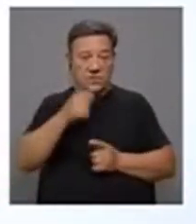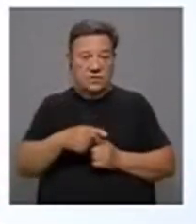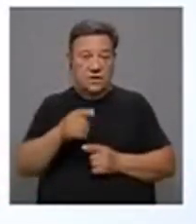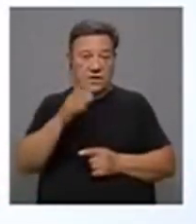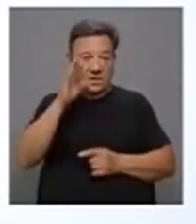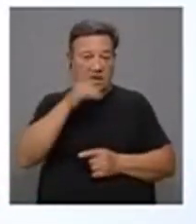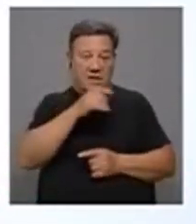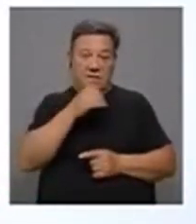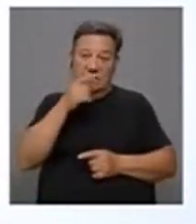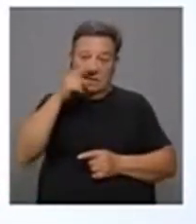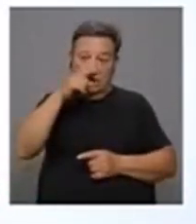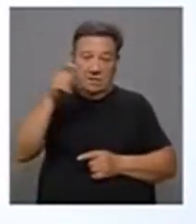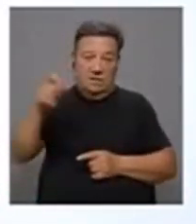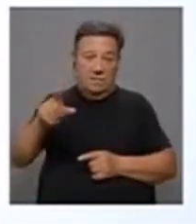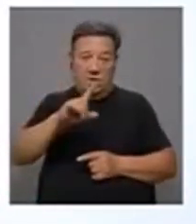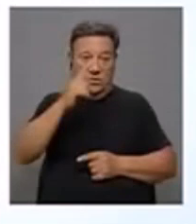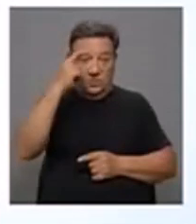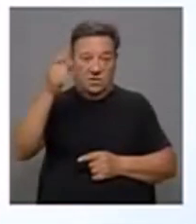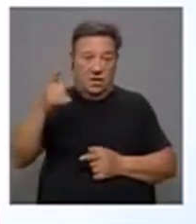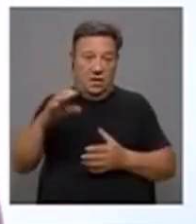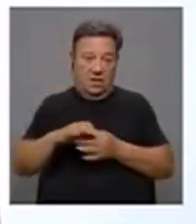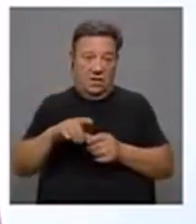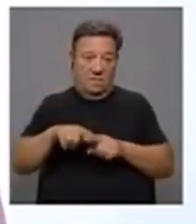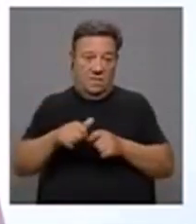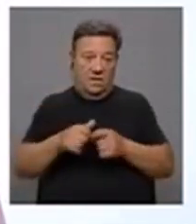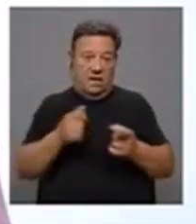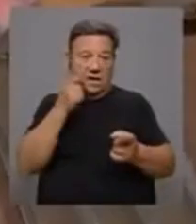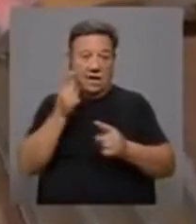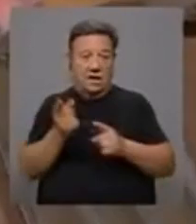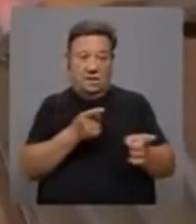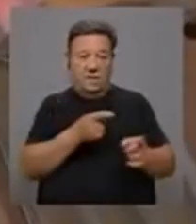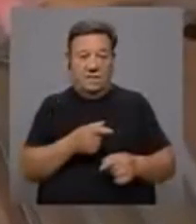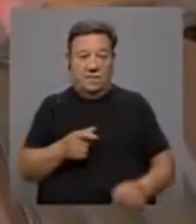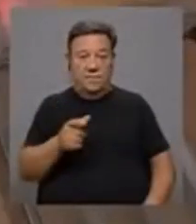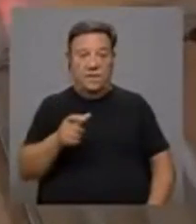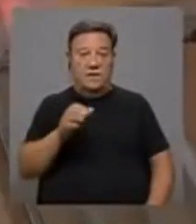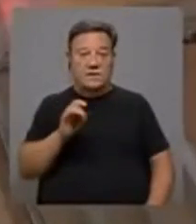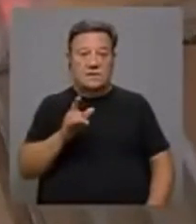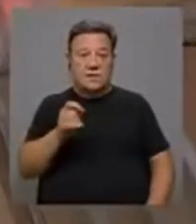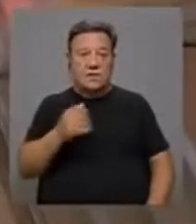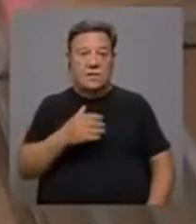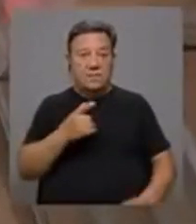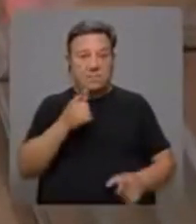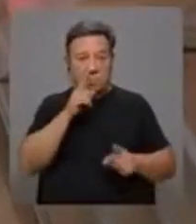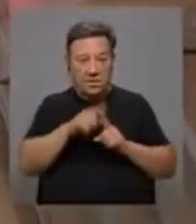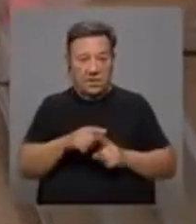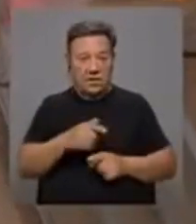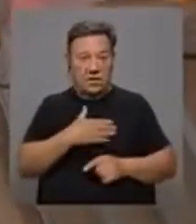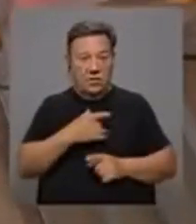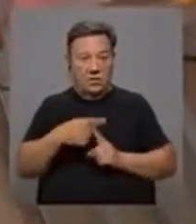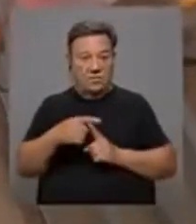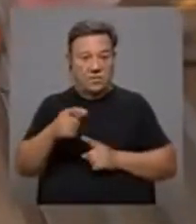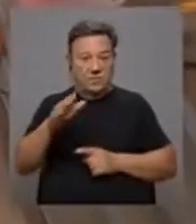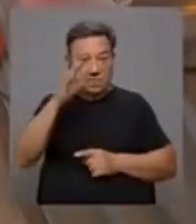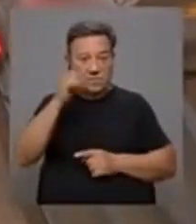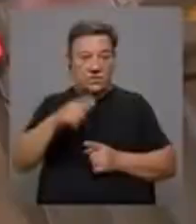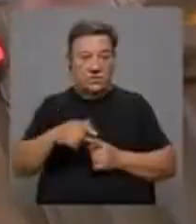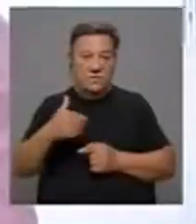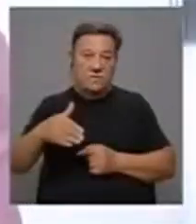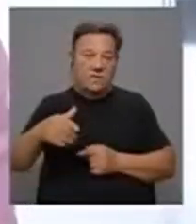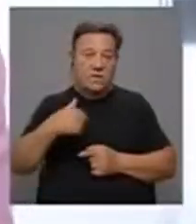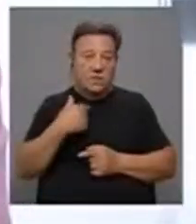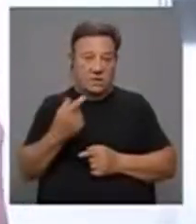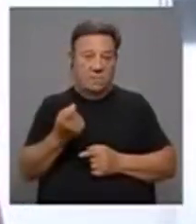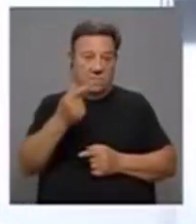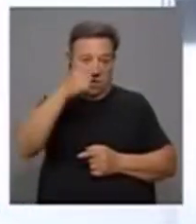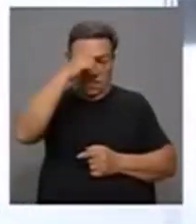vocês, mas convém não esquecer que ele tem ligações partidárias e a quem? Silvia Meirelles, partilha do otimismo do Primeiro-Ministro em relação ao que vai? Eu tenho